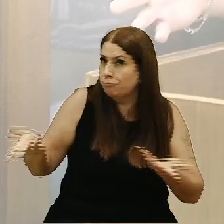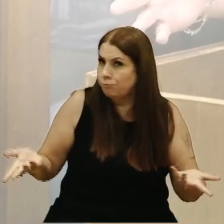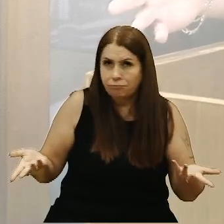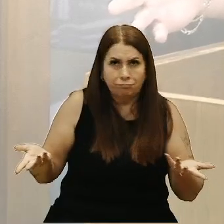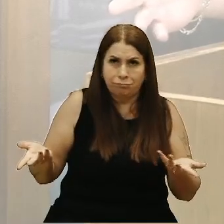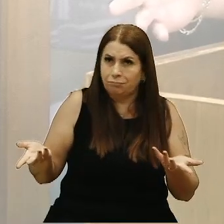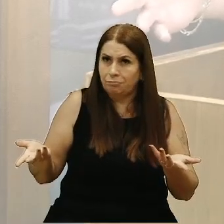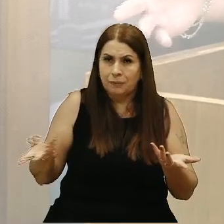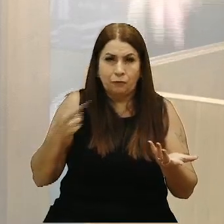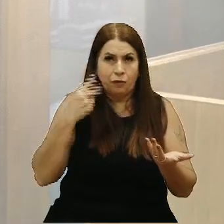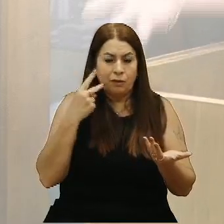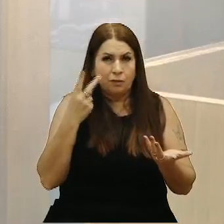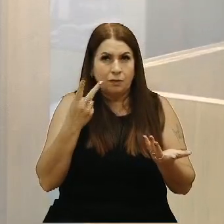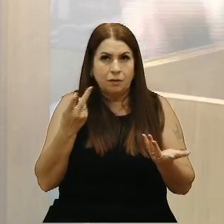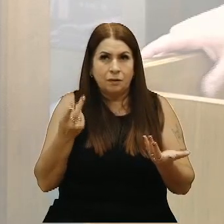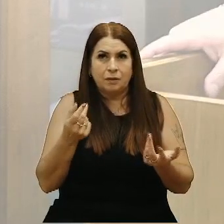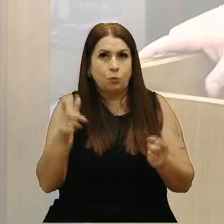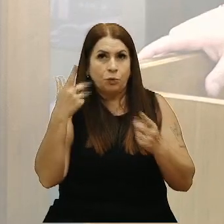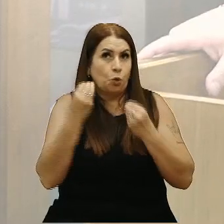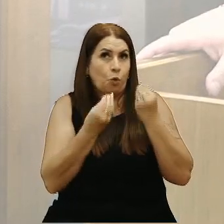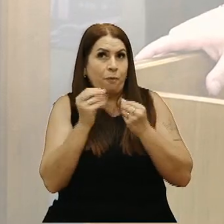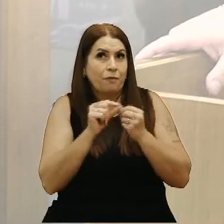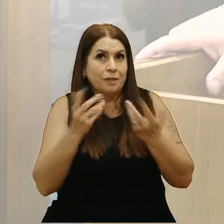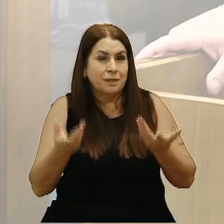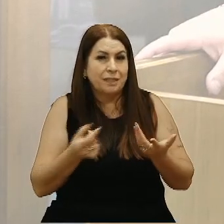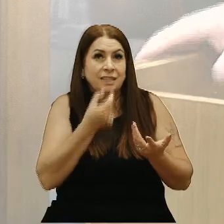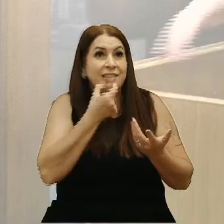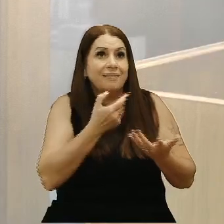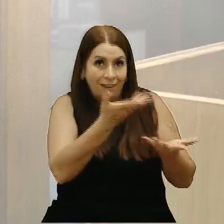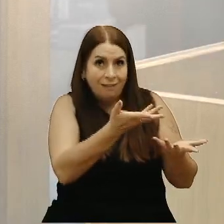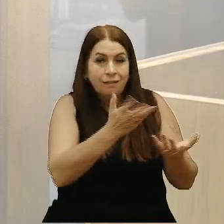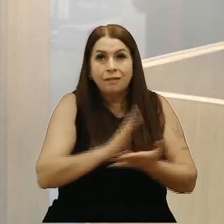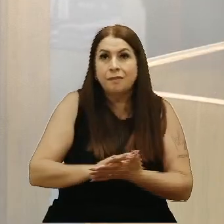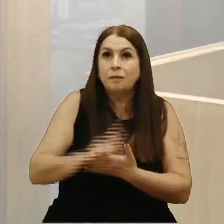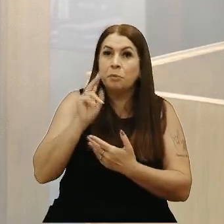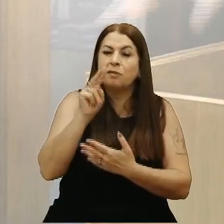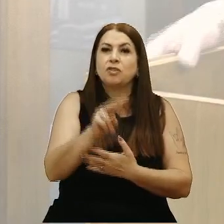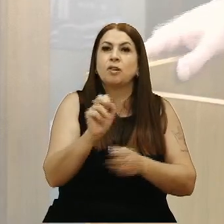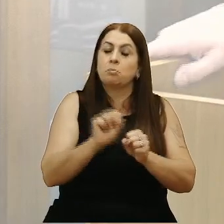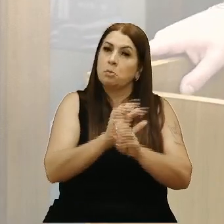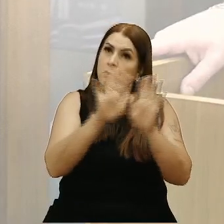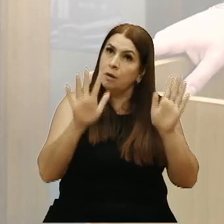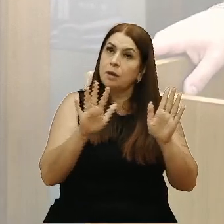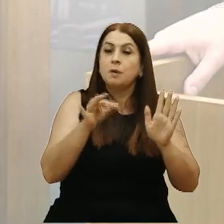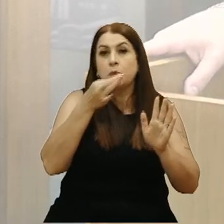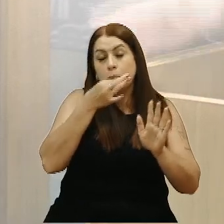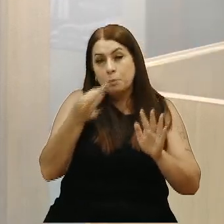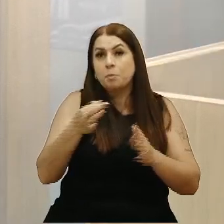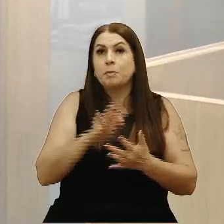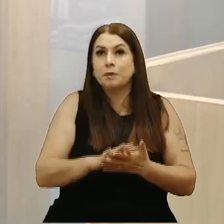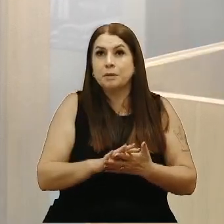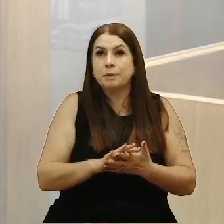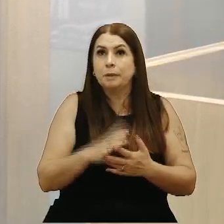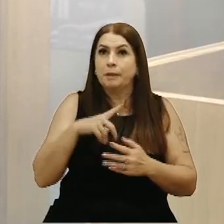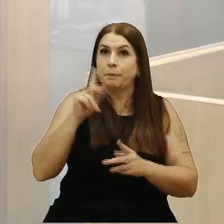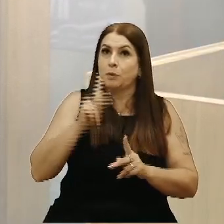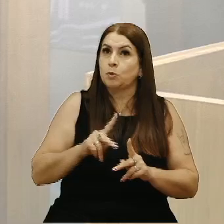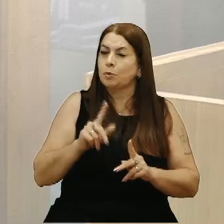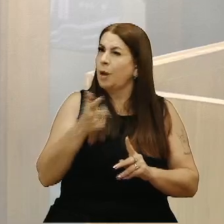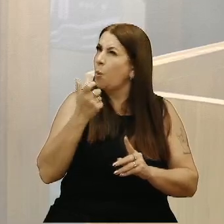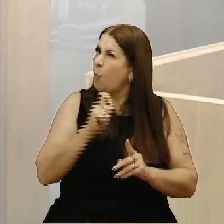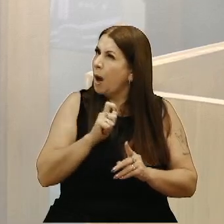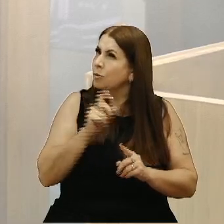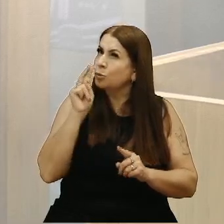isso, vereador Tenente Cristiano, não pode haver. Mas só para deixar claro aqui o posicionamento, porque tem gente que eu acho que